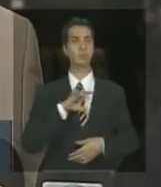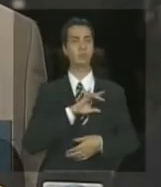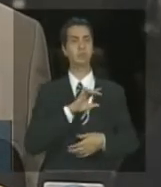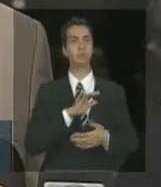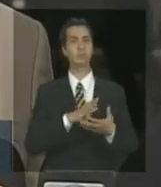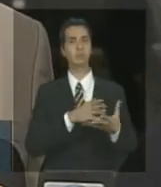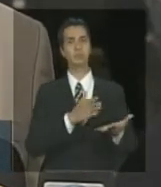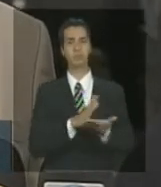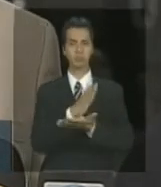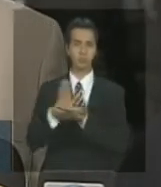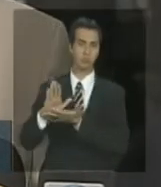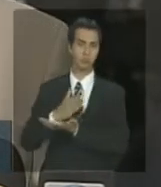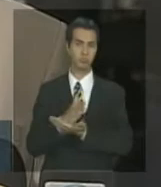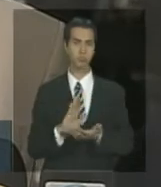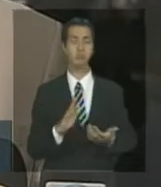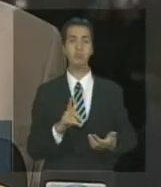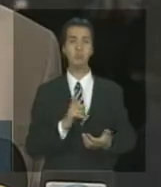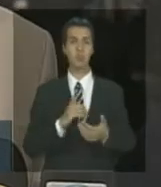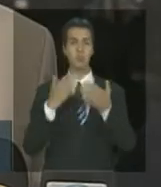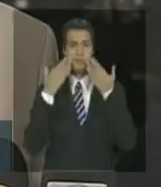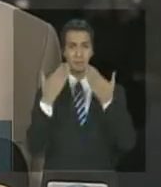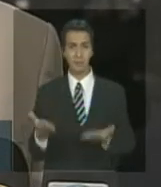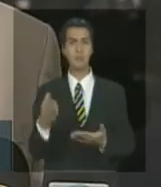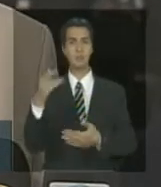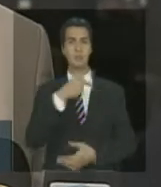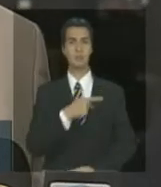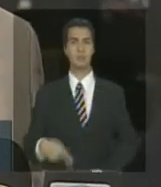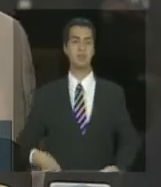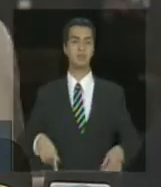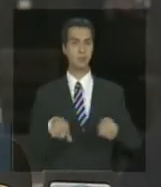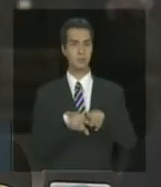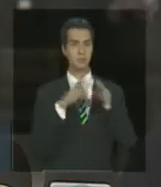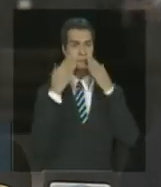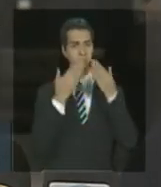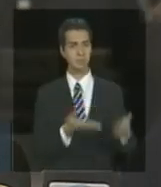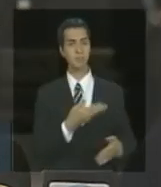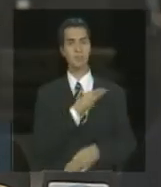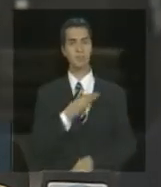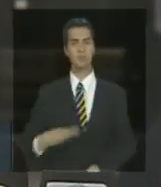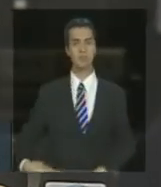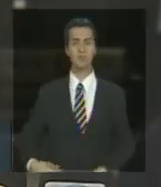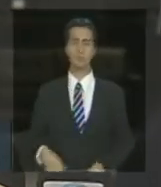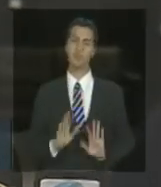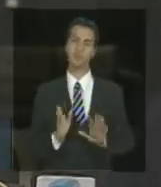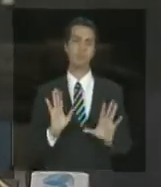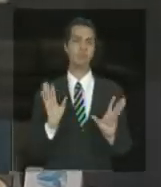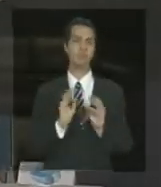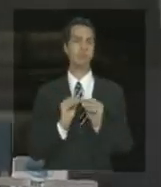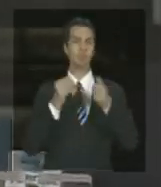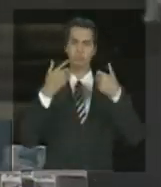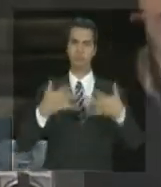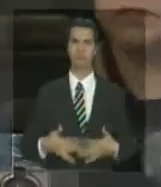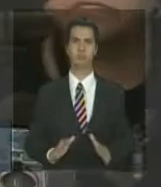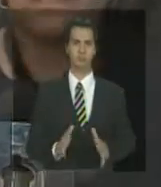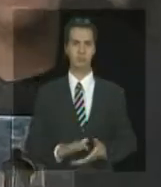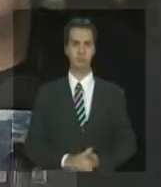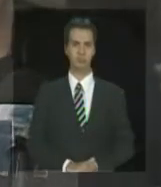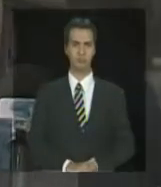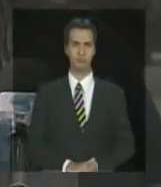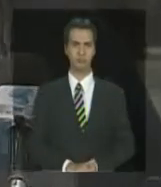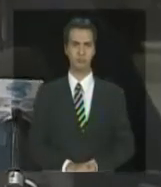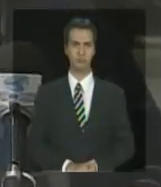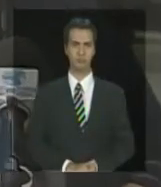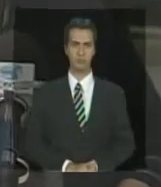fórum, perante a presidente, perante o ministro. Eu acho que o essencial está dito, né? Eu